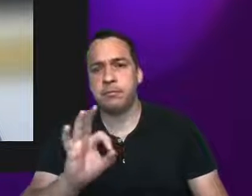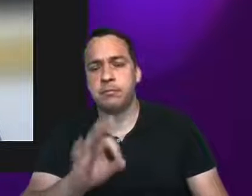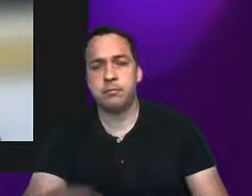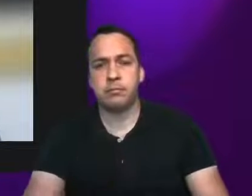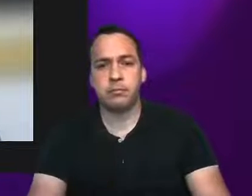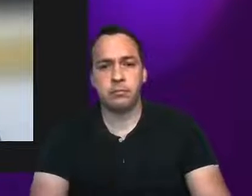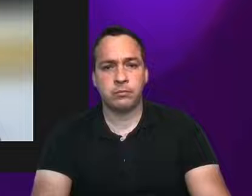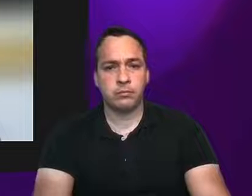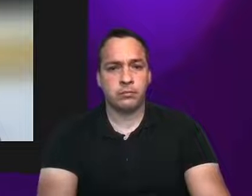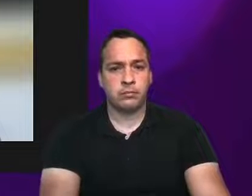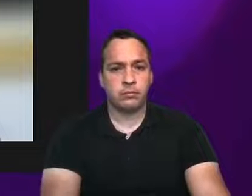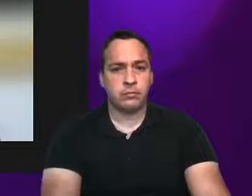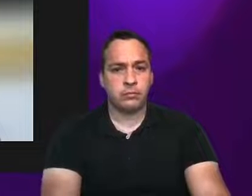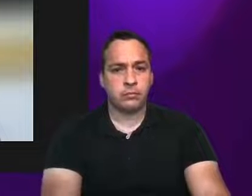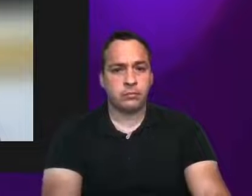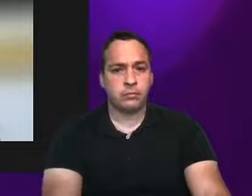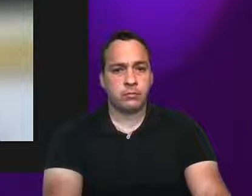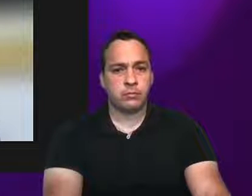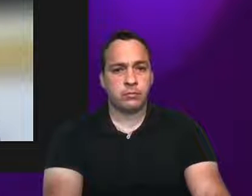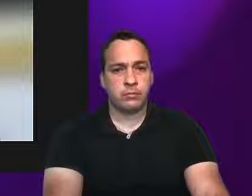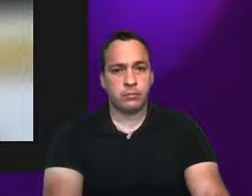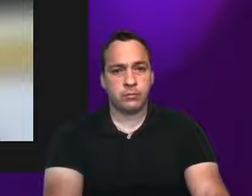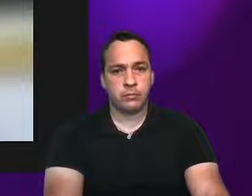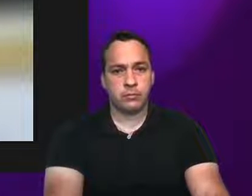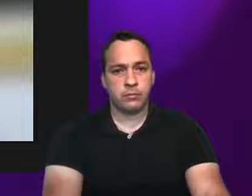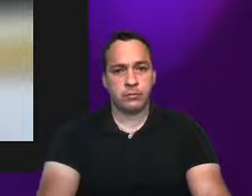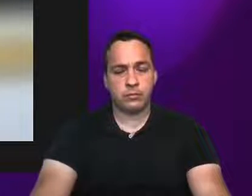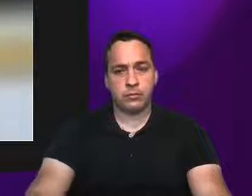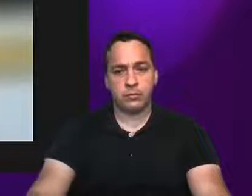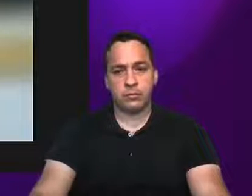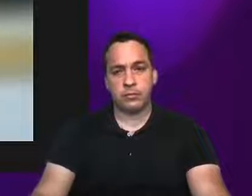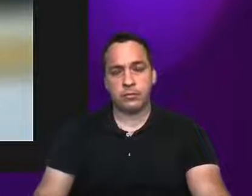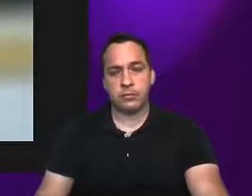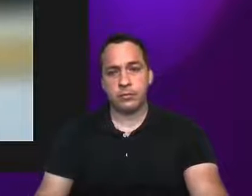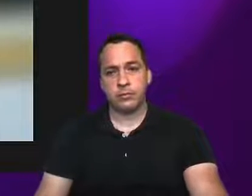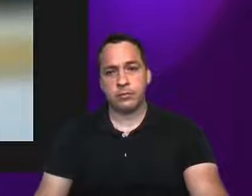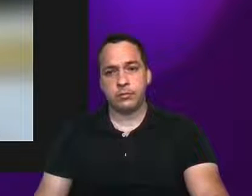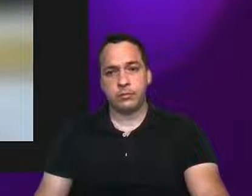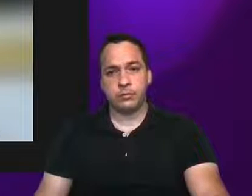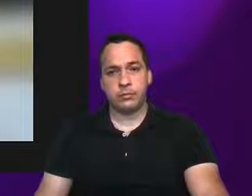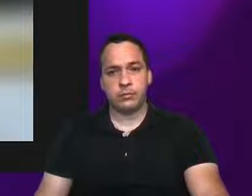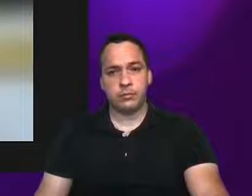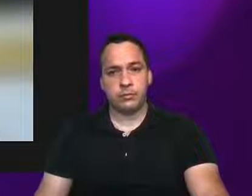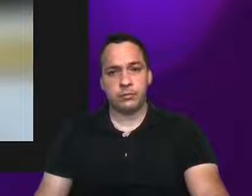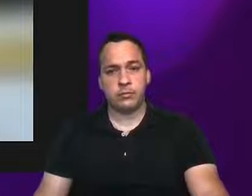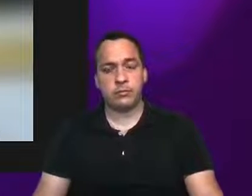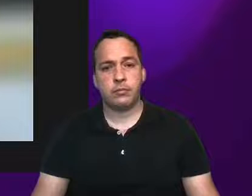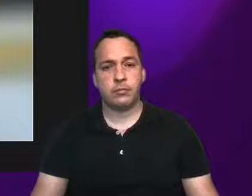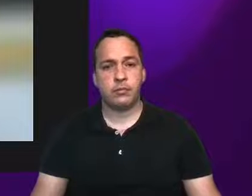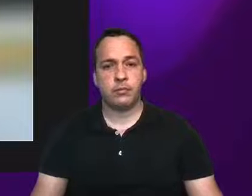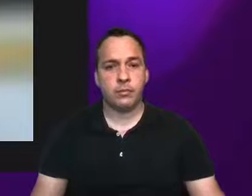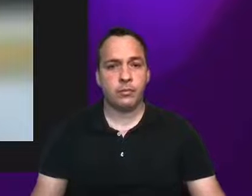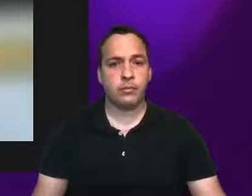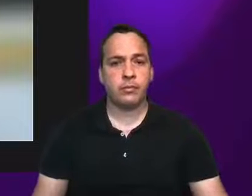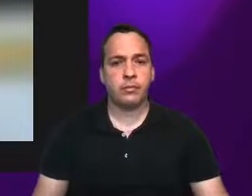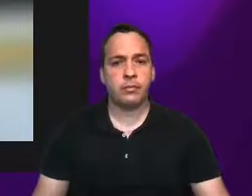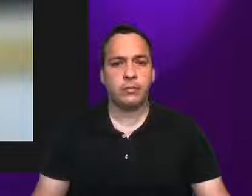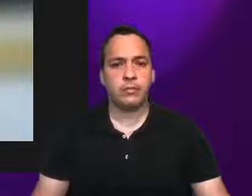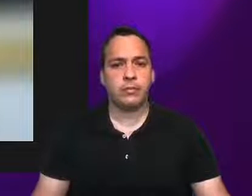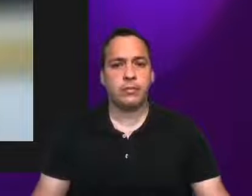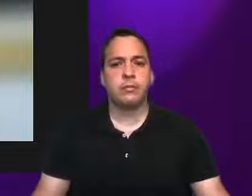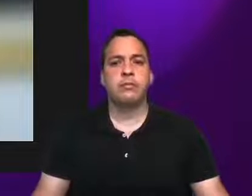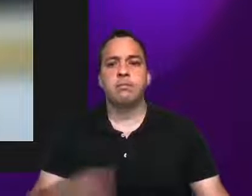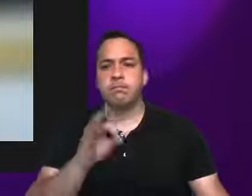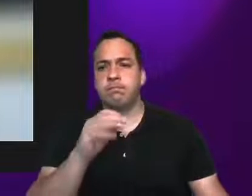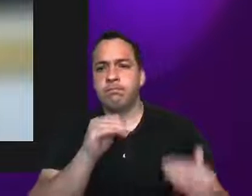está me ouvindo? Pode falar. Agora tá bom. O Tiago está aguardando. Não, é exatamente isso, né? No Américas é possível, e